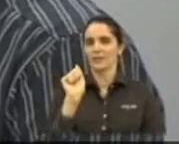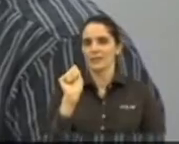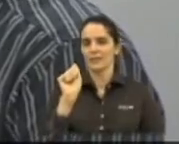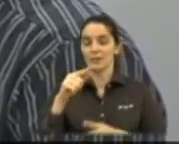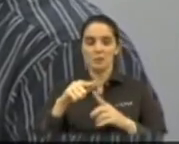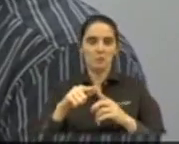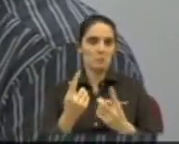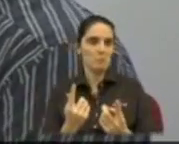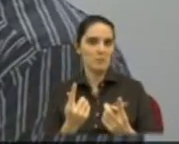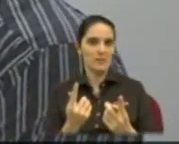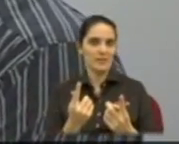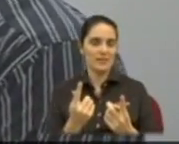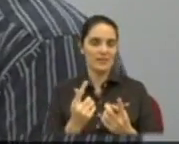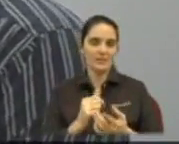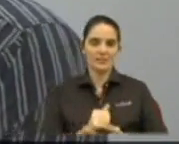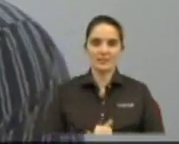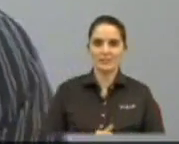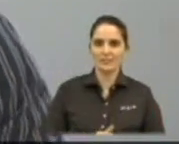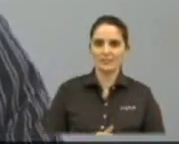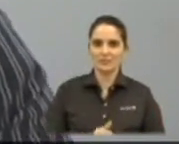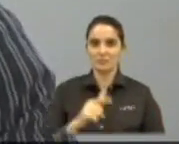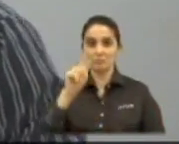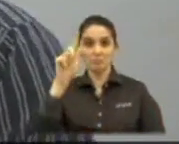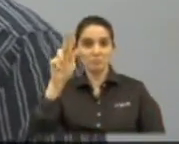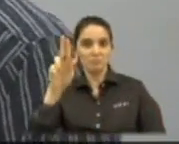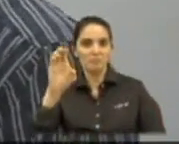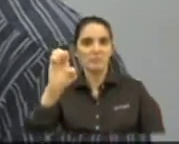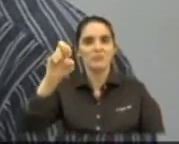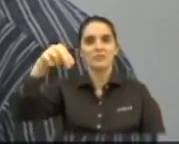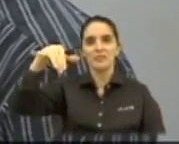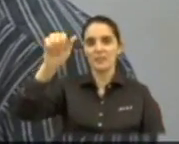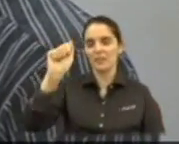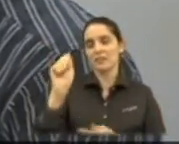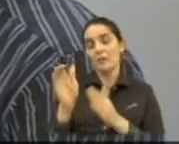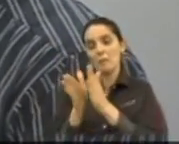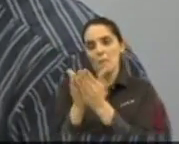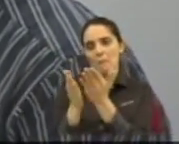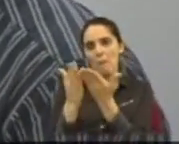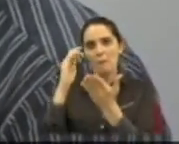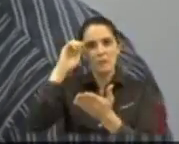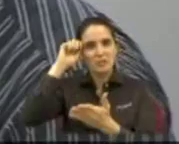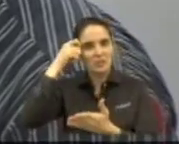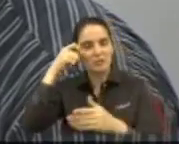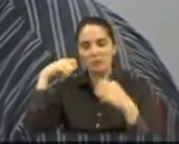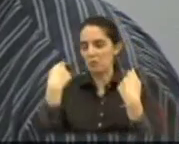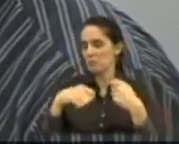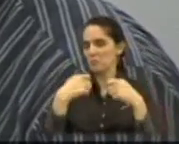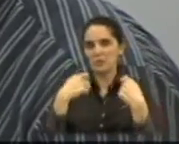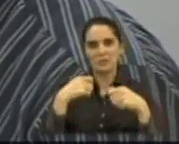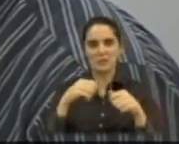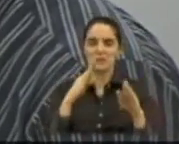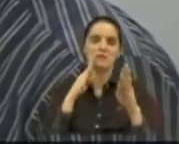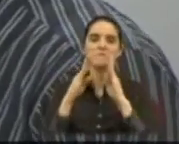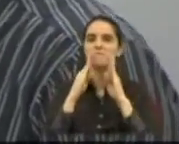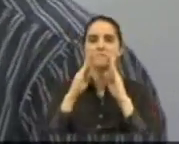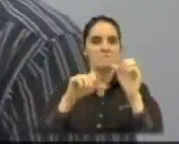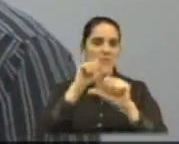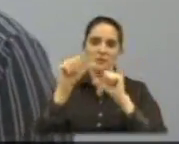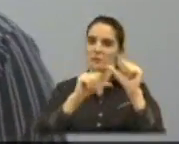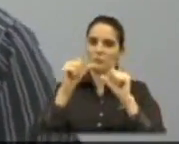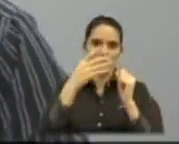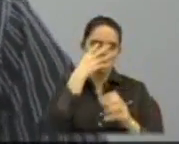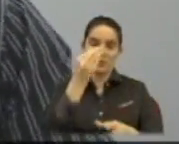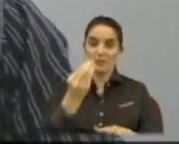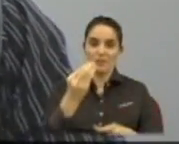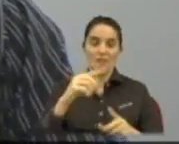daquele crime ardiloso no Quênia eram pobres negros. Então não precisava ter tanta atenção. Agora, quando o